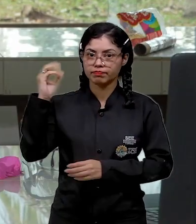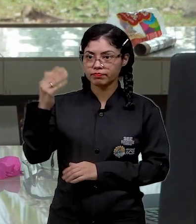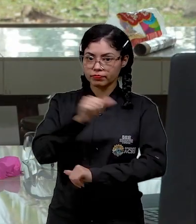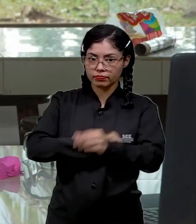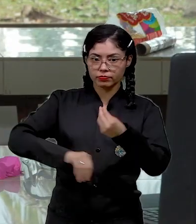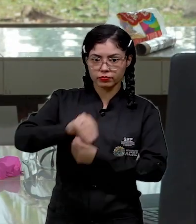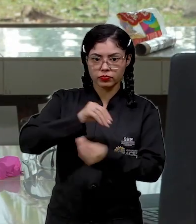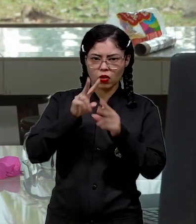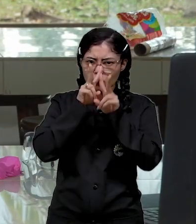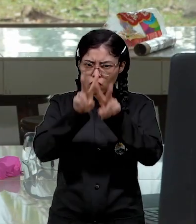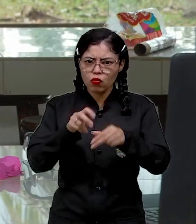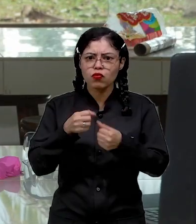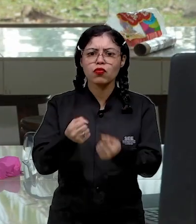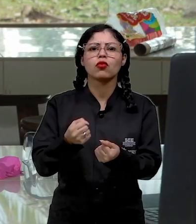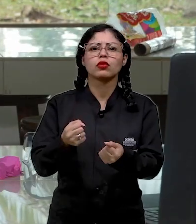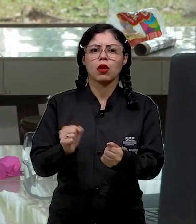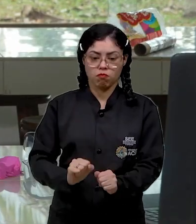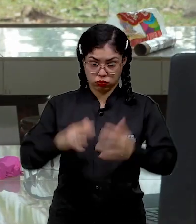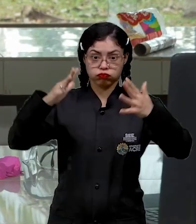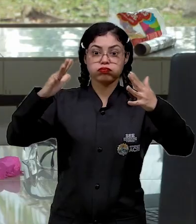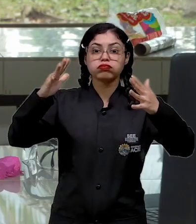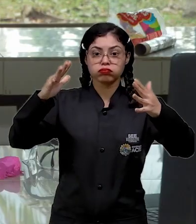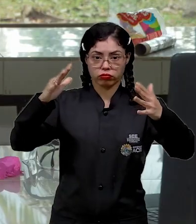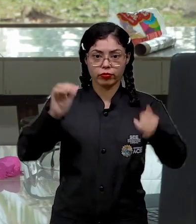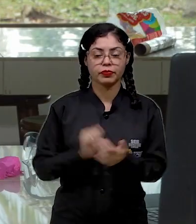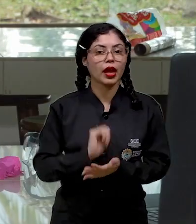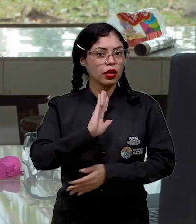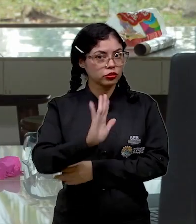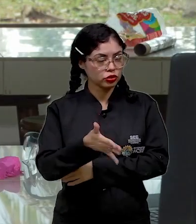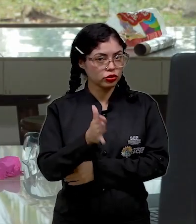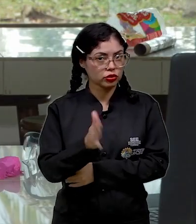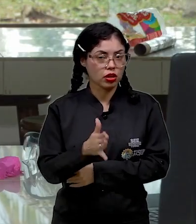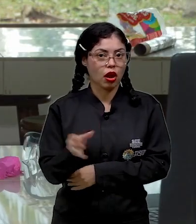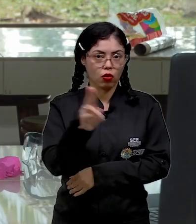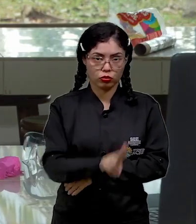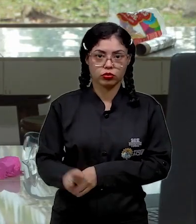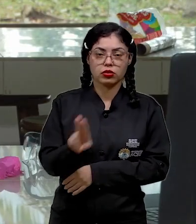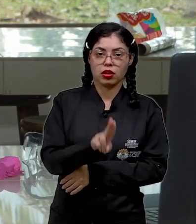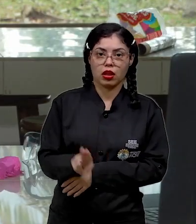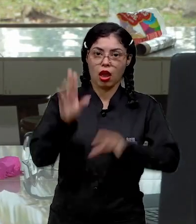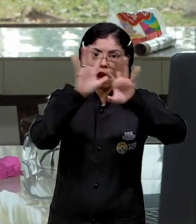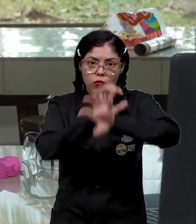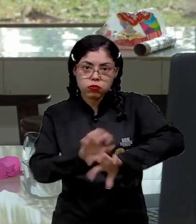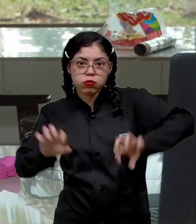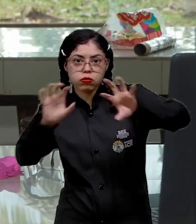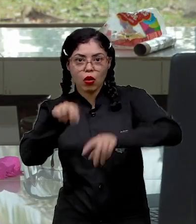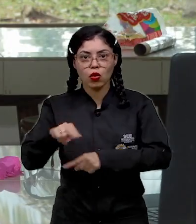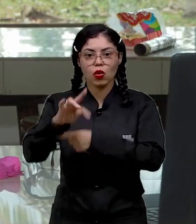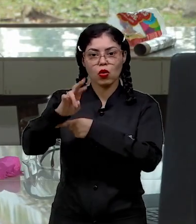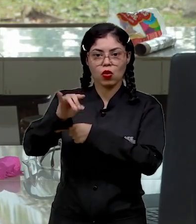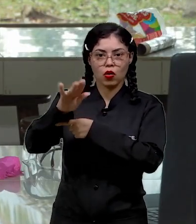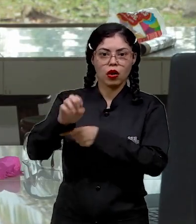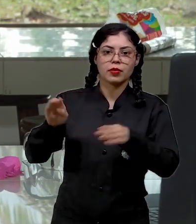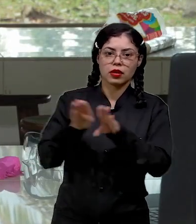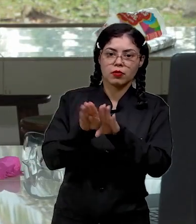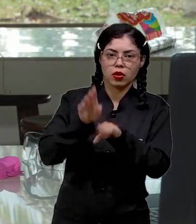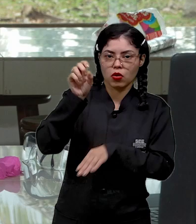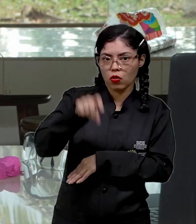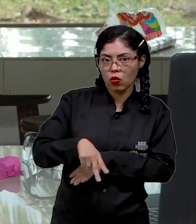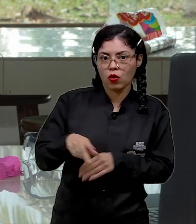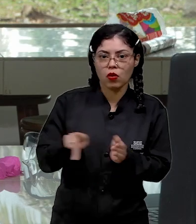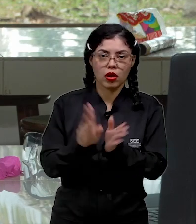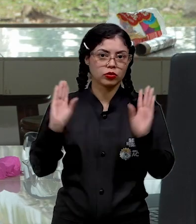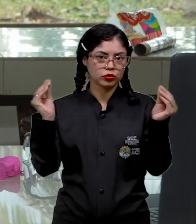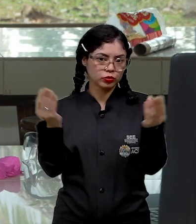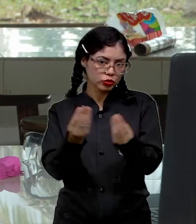reação bem forte, né? E meio explosiva. Já a utilização de gases nobres, por exemplo, você pode colocar ali com qualquer